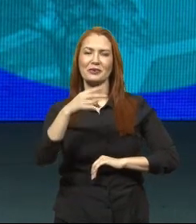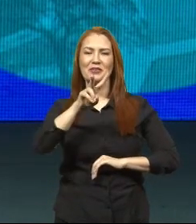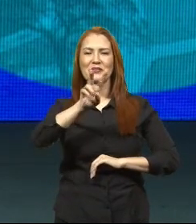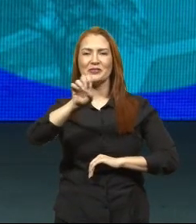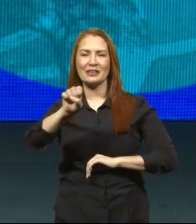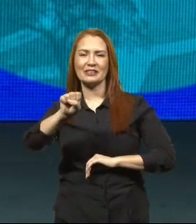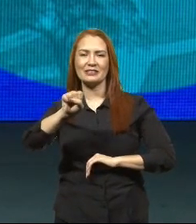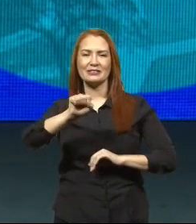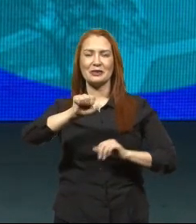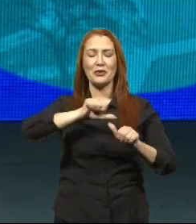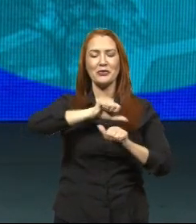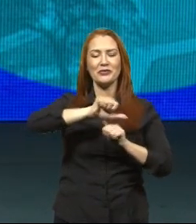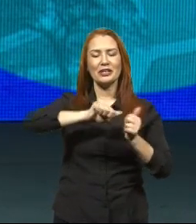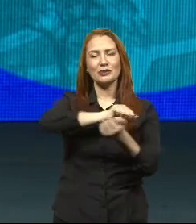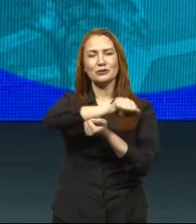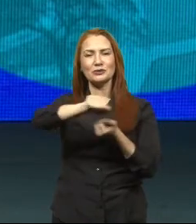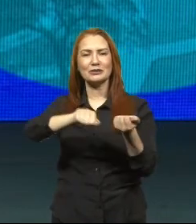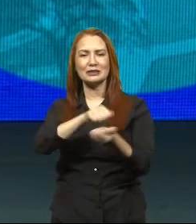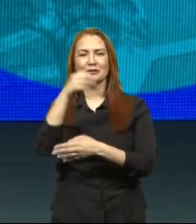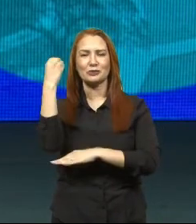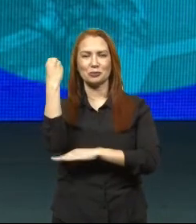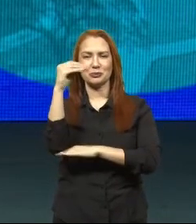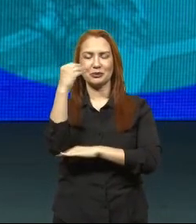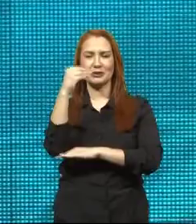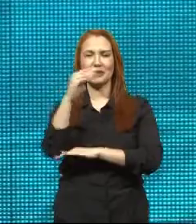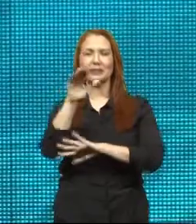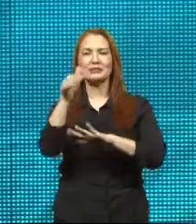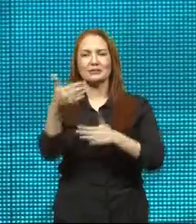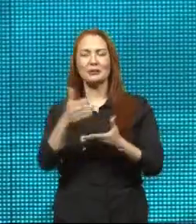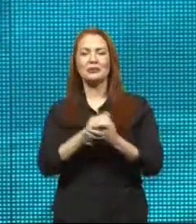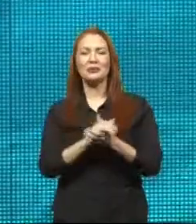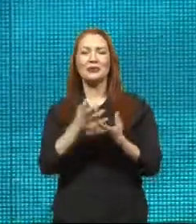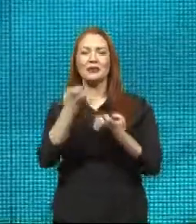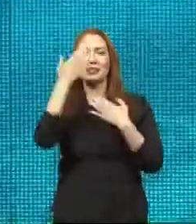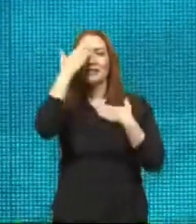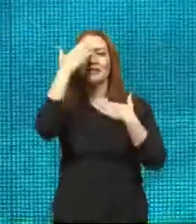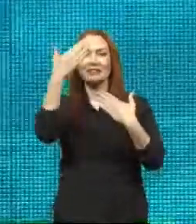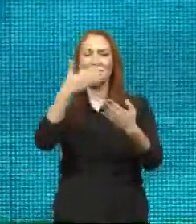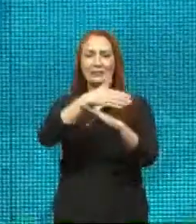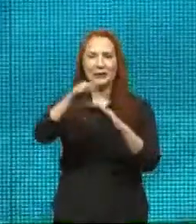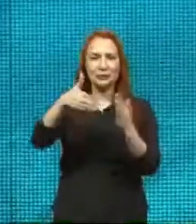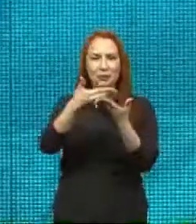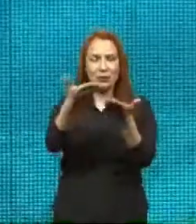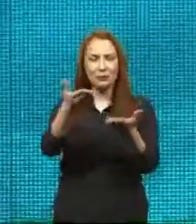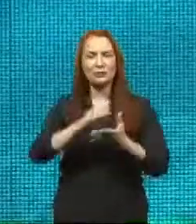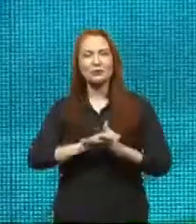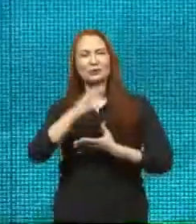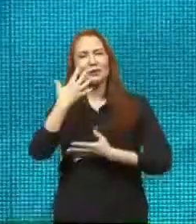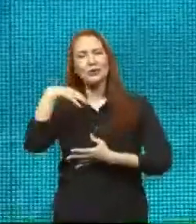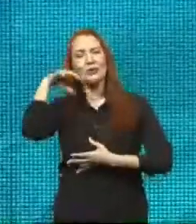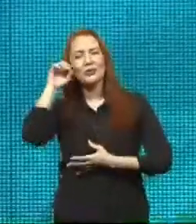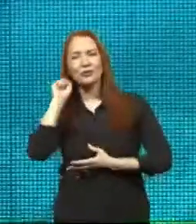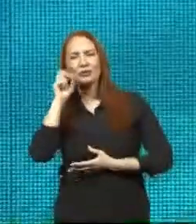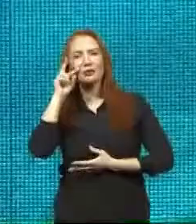Alegre, agradecer também a todo mundo que nos ouviu e que pôde